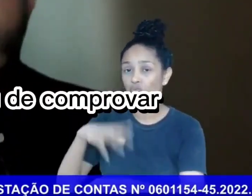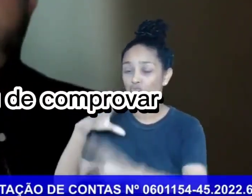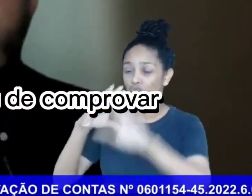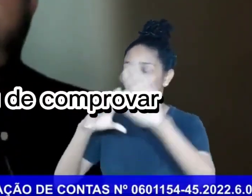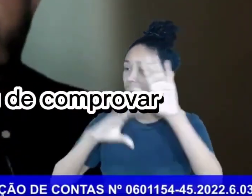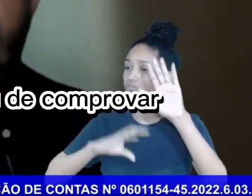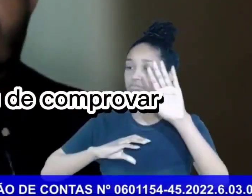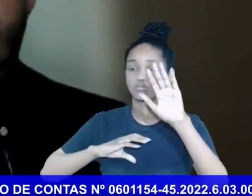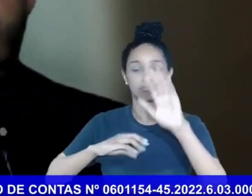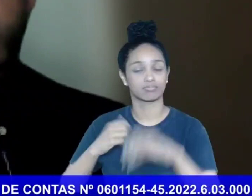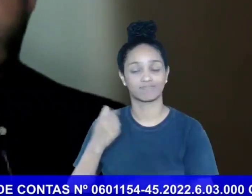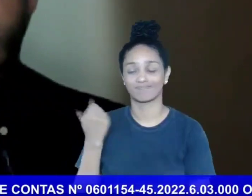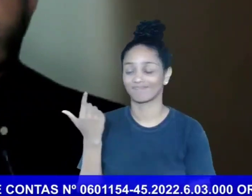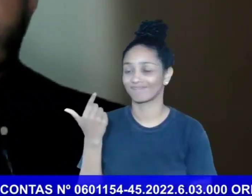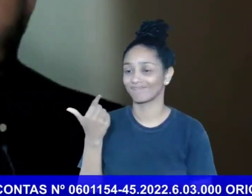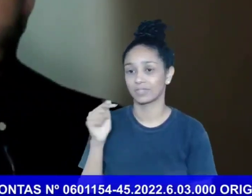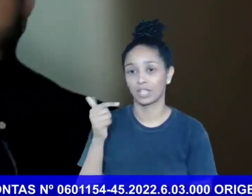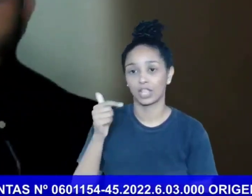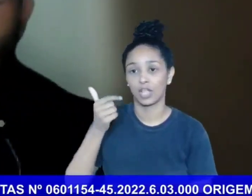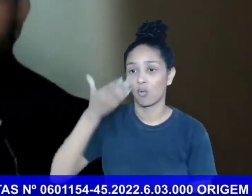de comprovar,